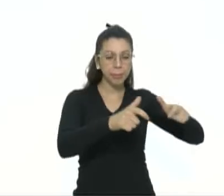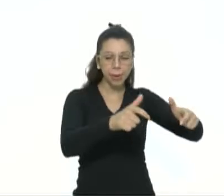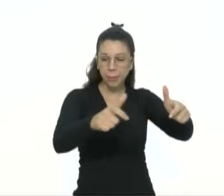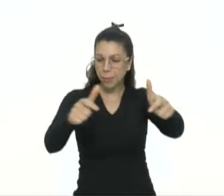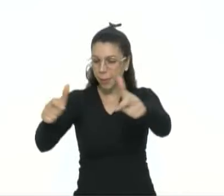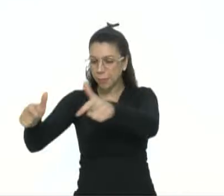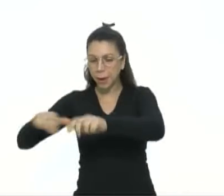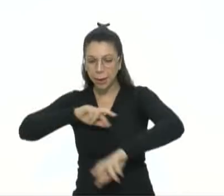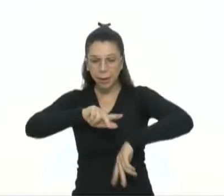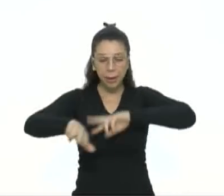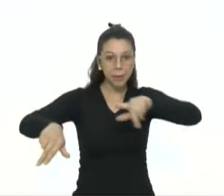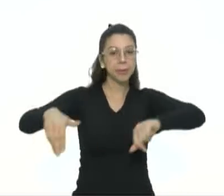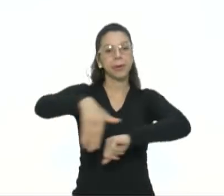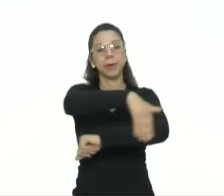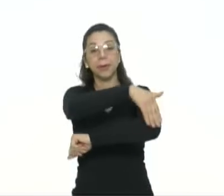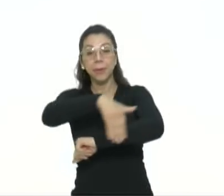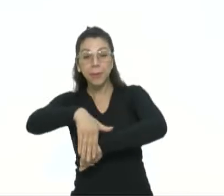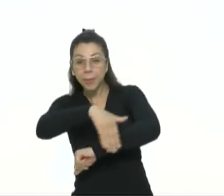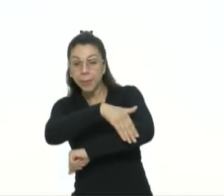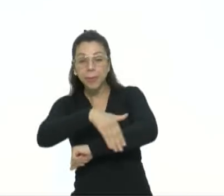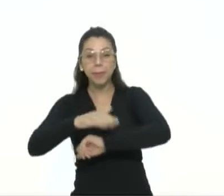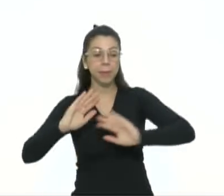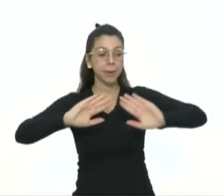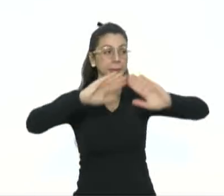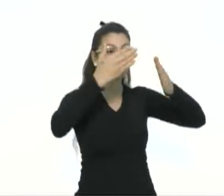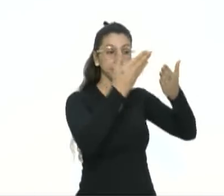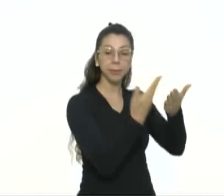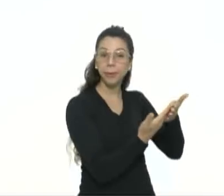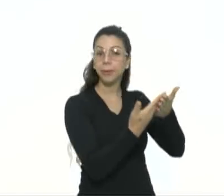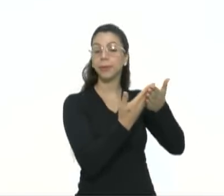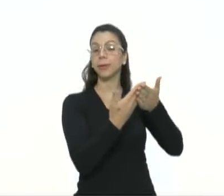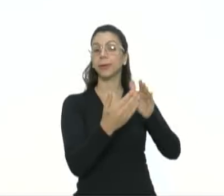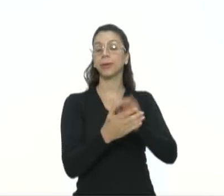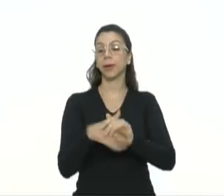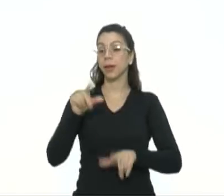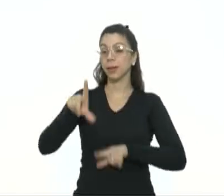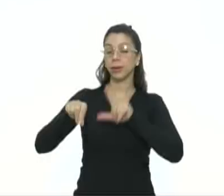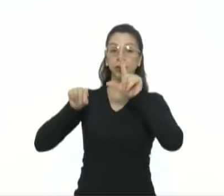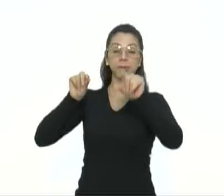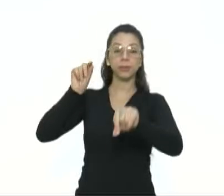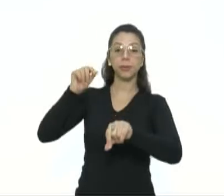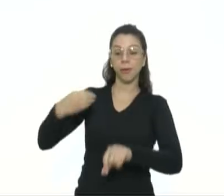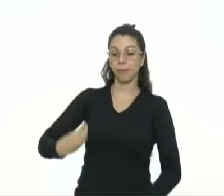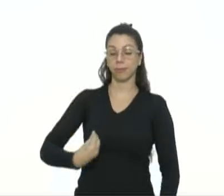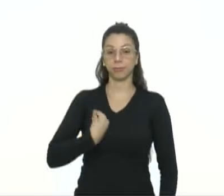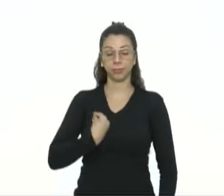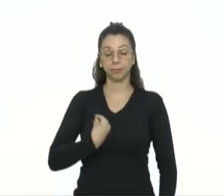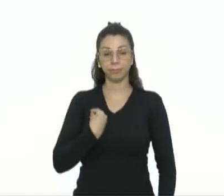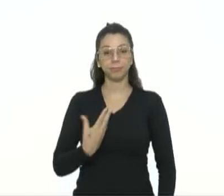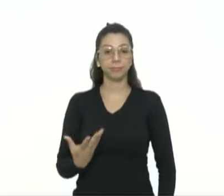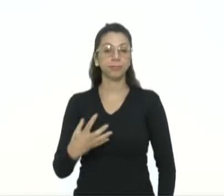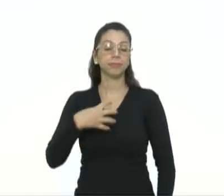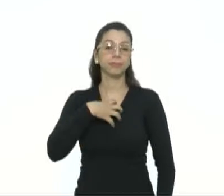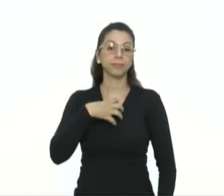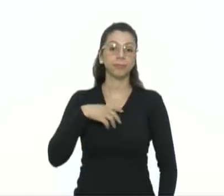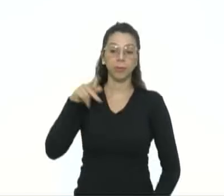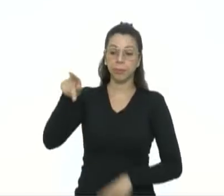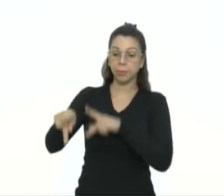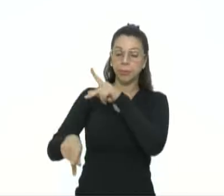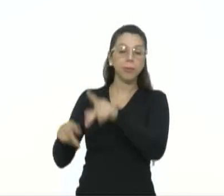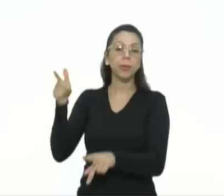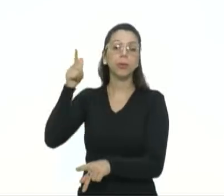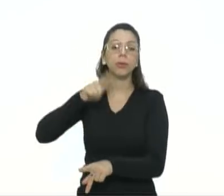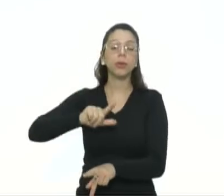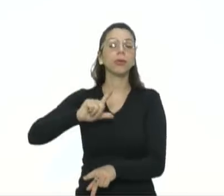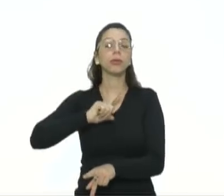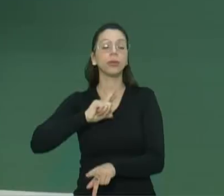vida, desde a rua em que pisamos até a escola que estudamos. As escolhas que fazemos implicam o modo de vida que a população consegue ter.